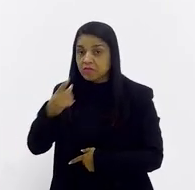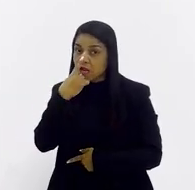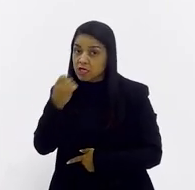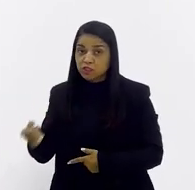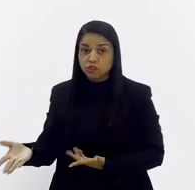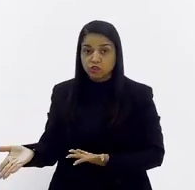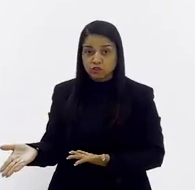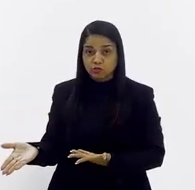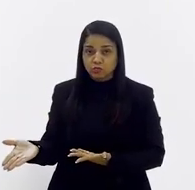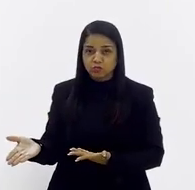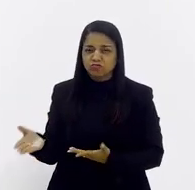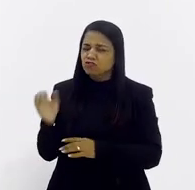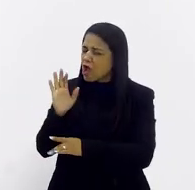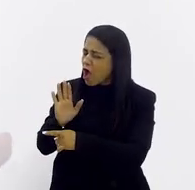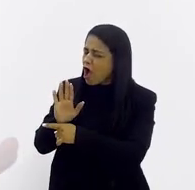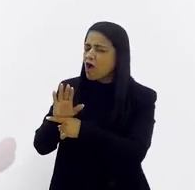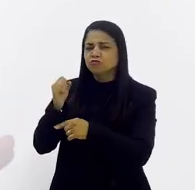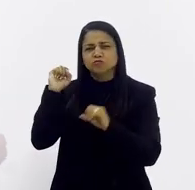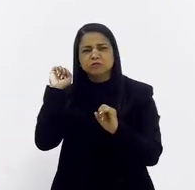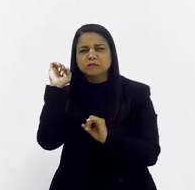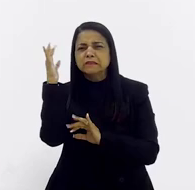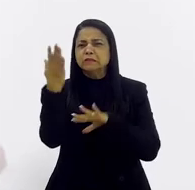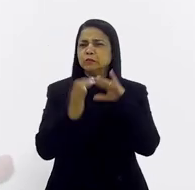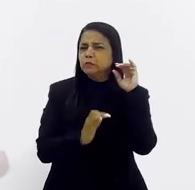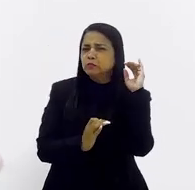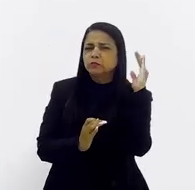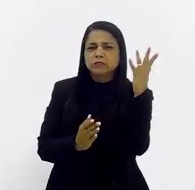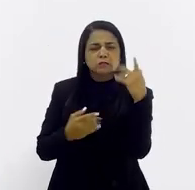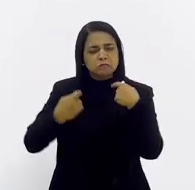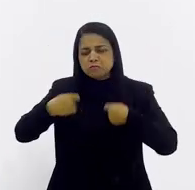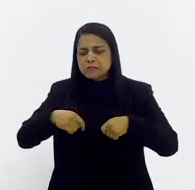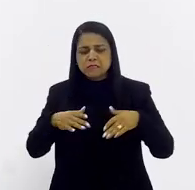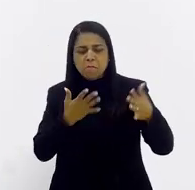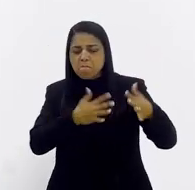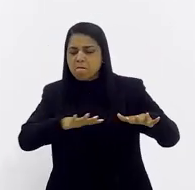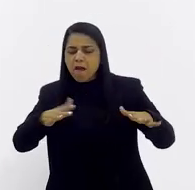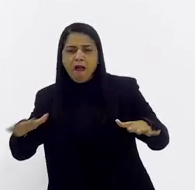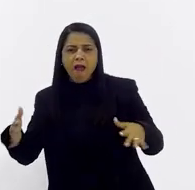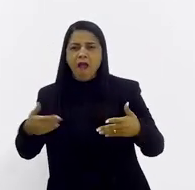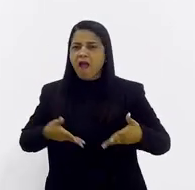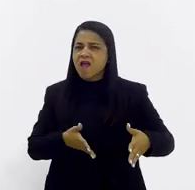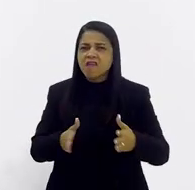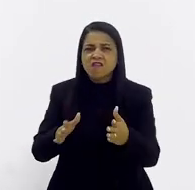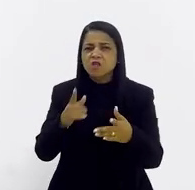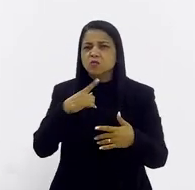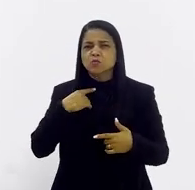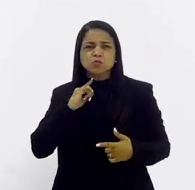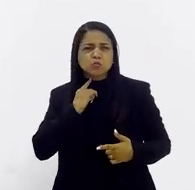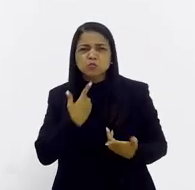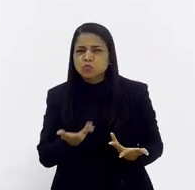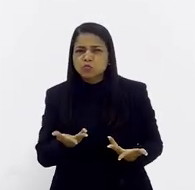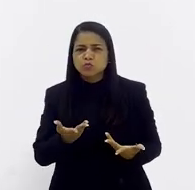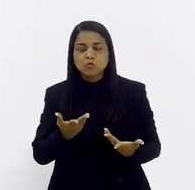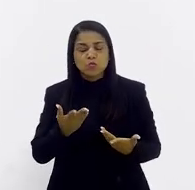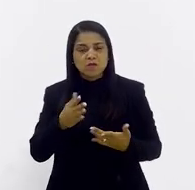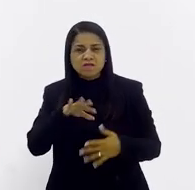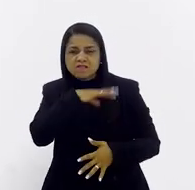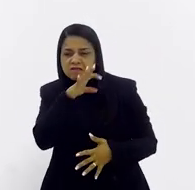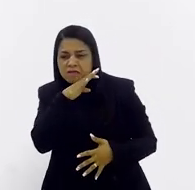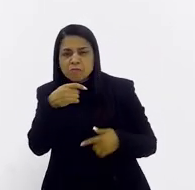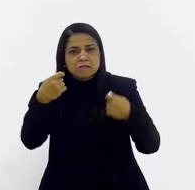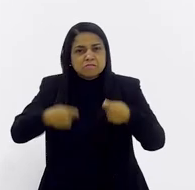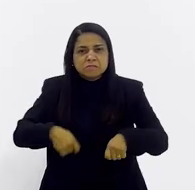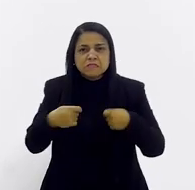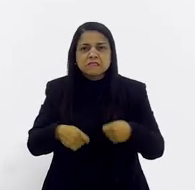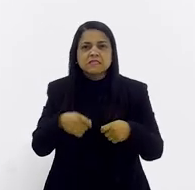a natureza e muito não joga nada no mar nada no rio gente cuida os animais estão ali porque é o espaço